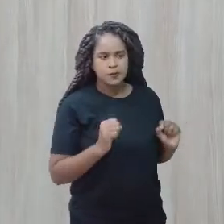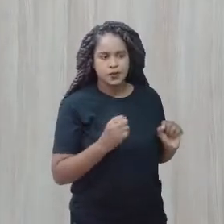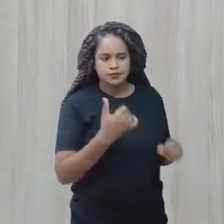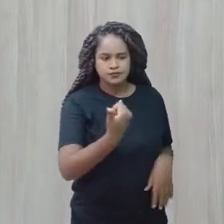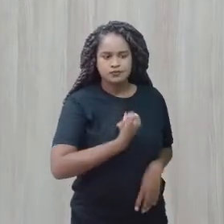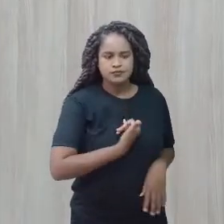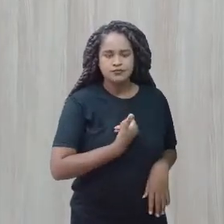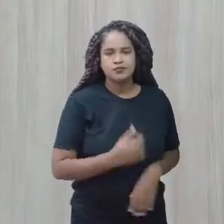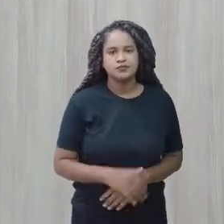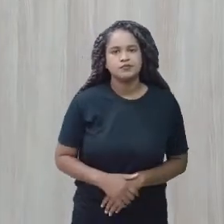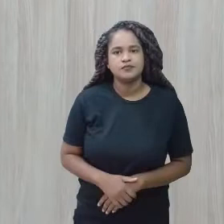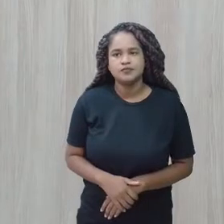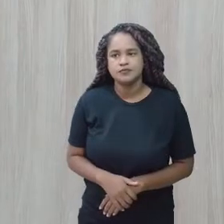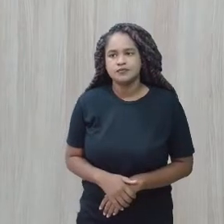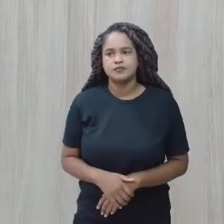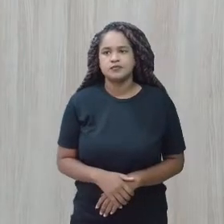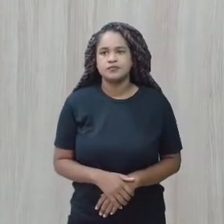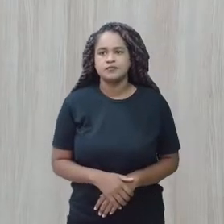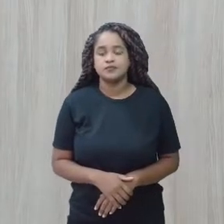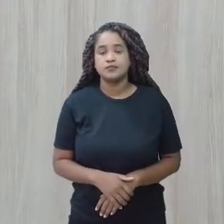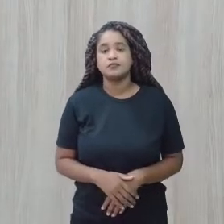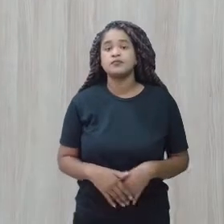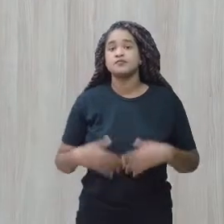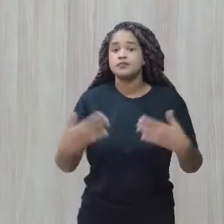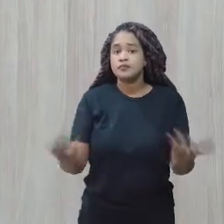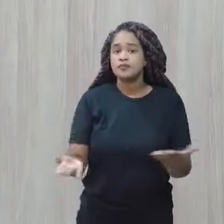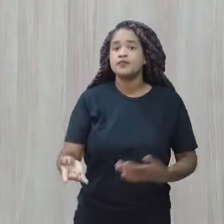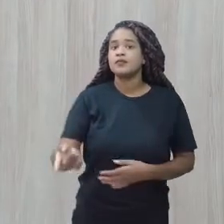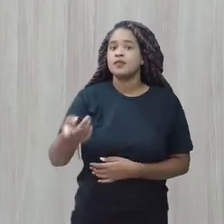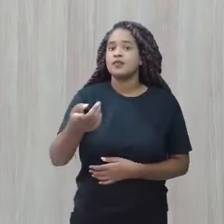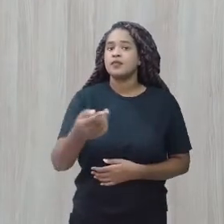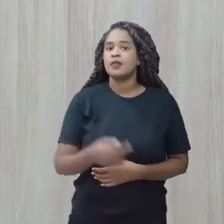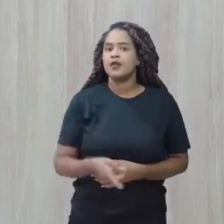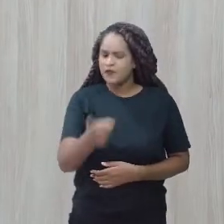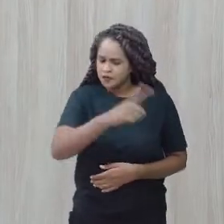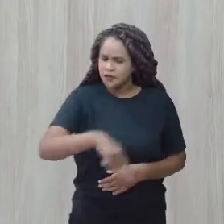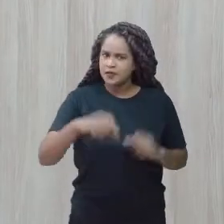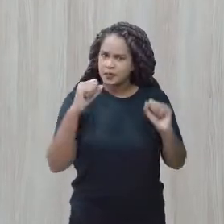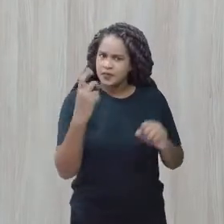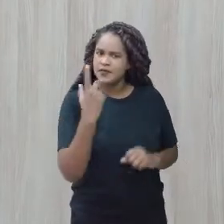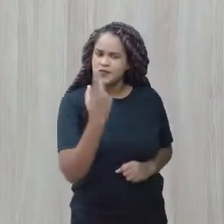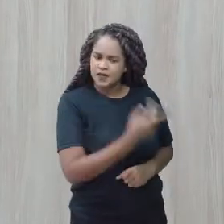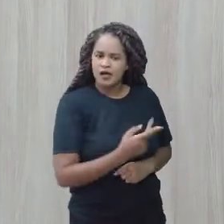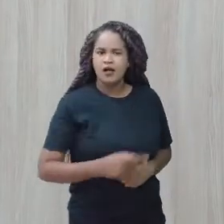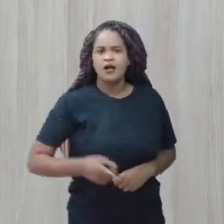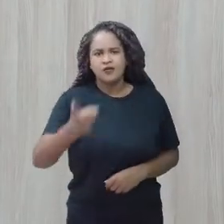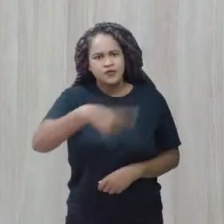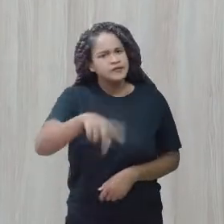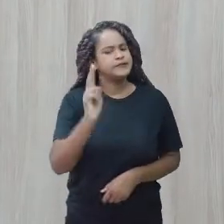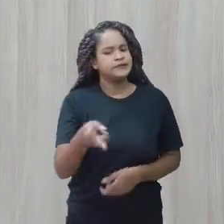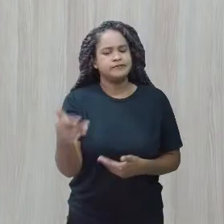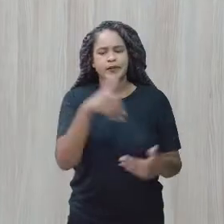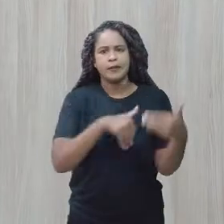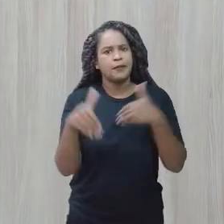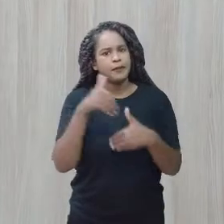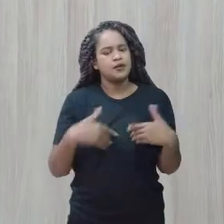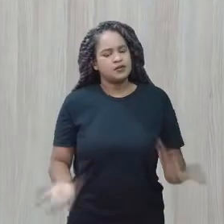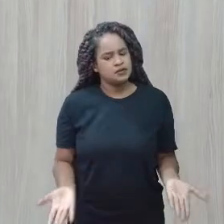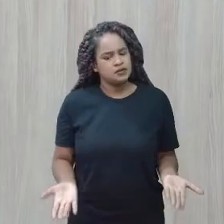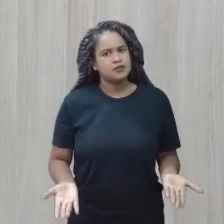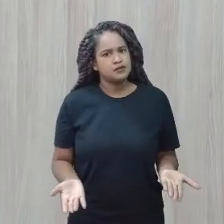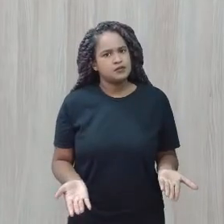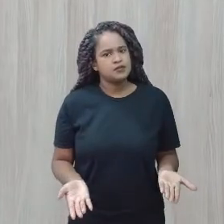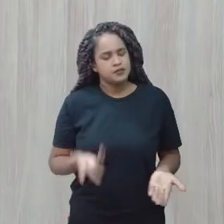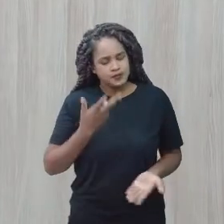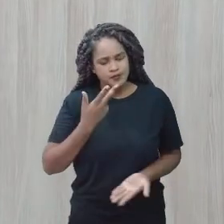pode chamar. Certo? E vocês cuidem em falar, viu? Que eu sei que vocês são muito falantes. Vocês sempre participam muito. Então, não nos deixem